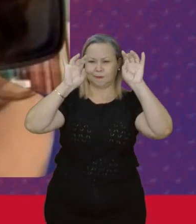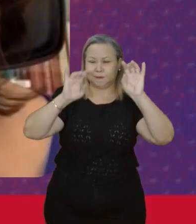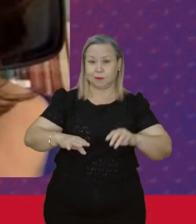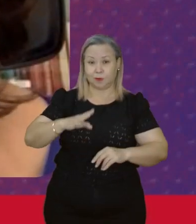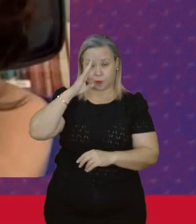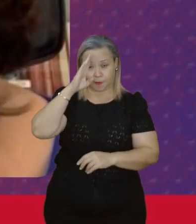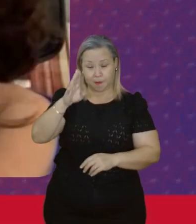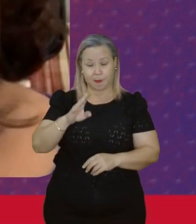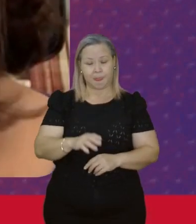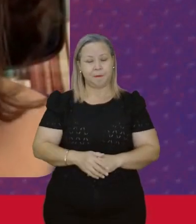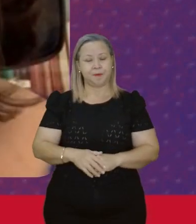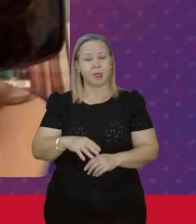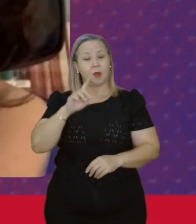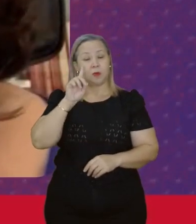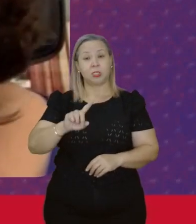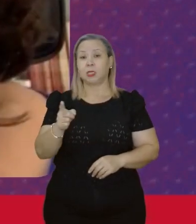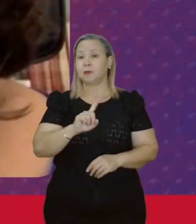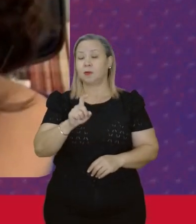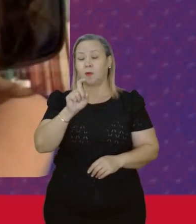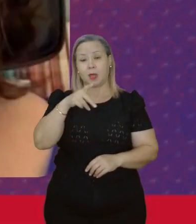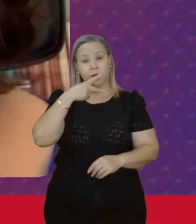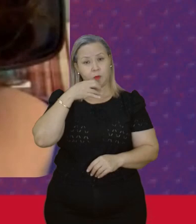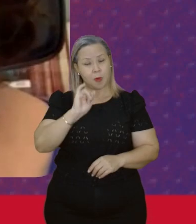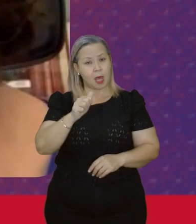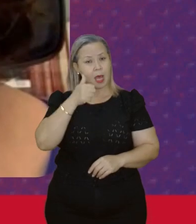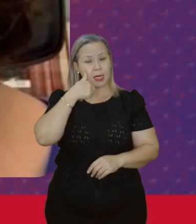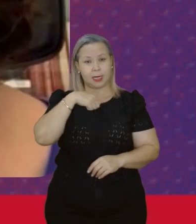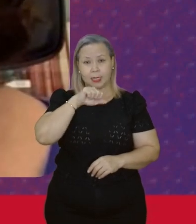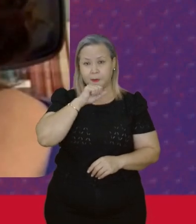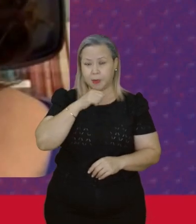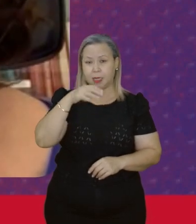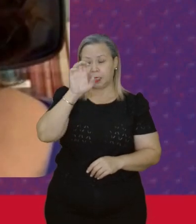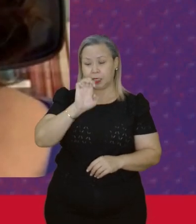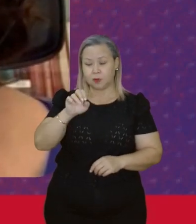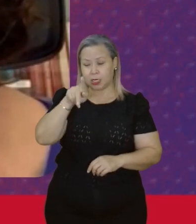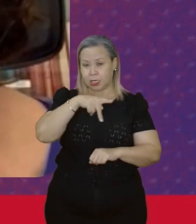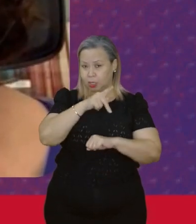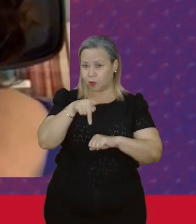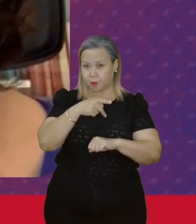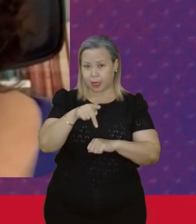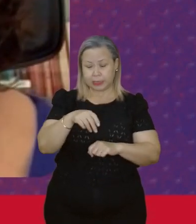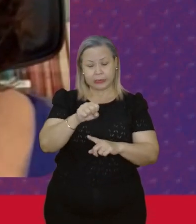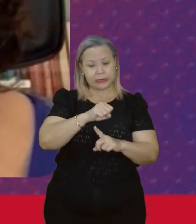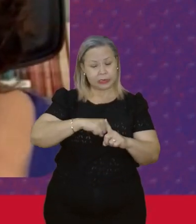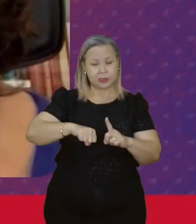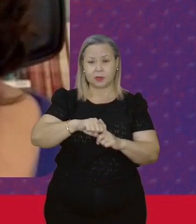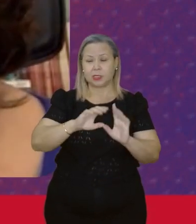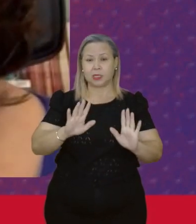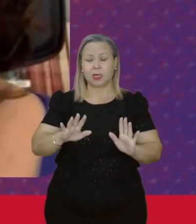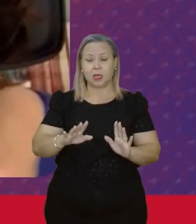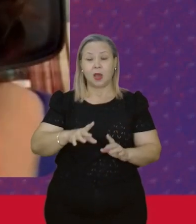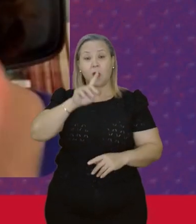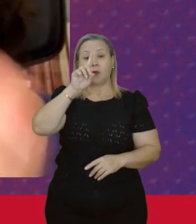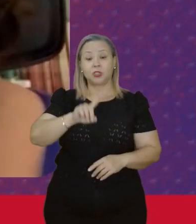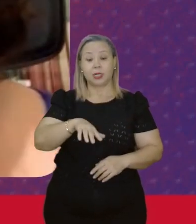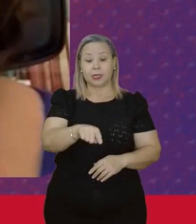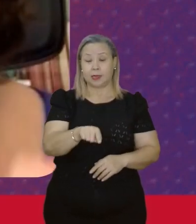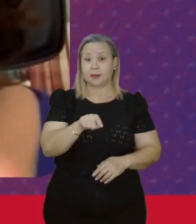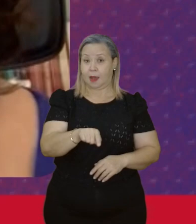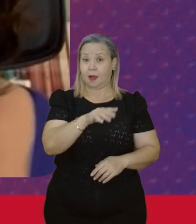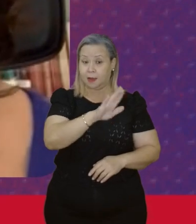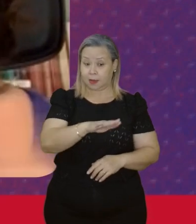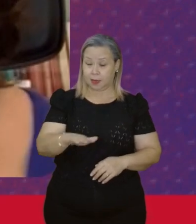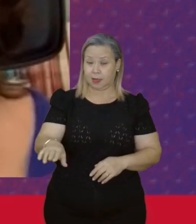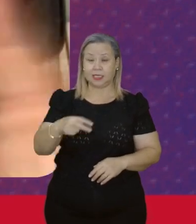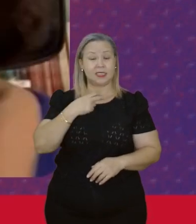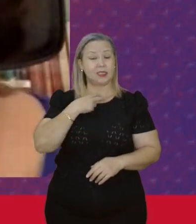do pai, não é da mãe, não é do Estado e não é de ninguém da sociedade. O direito é da criança e ele não pode